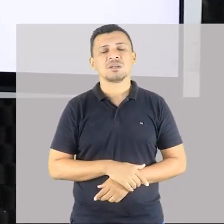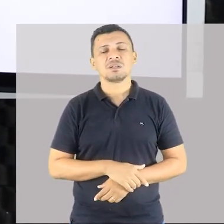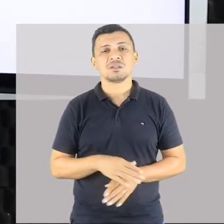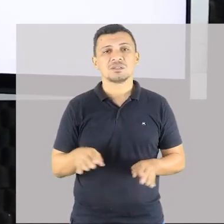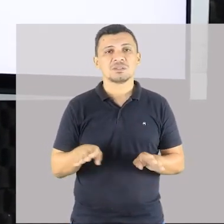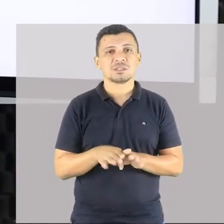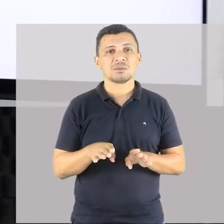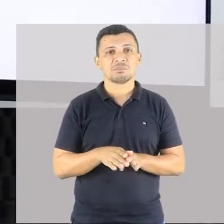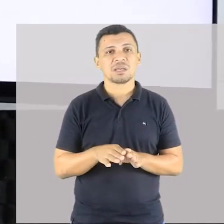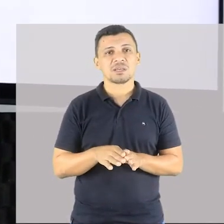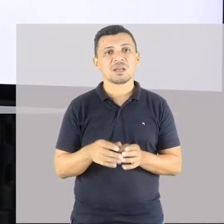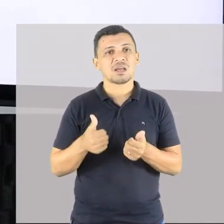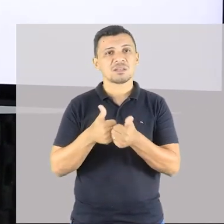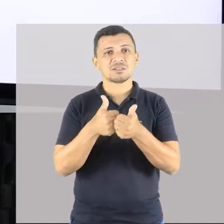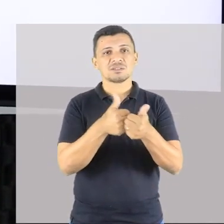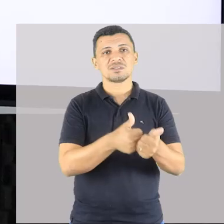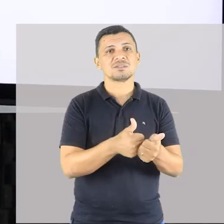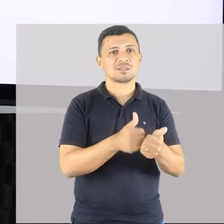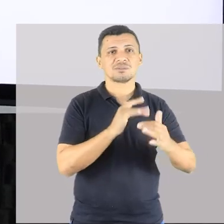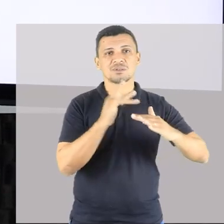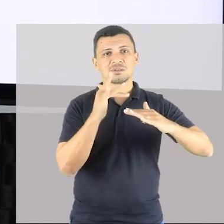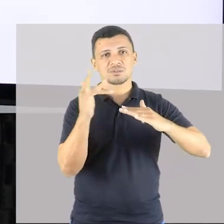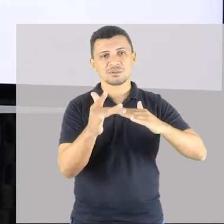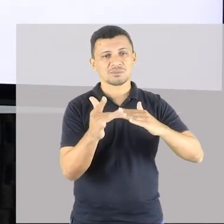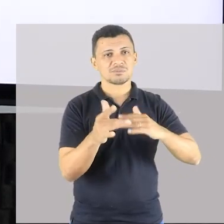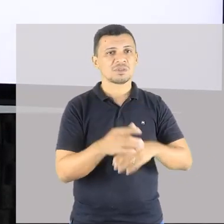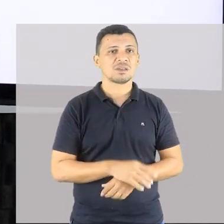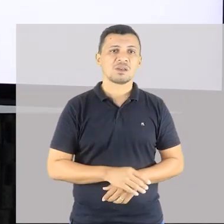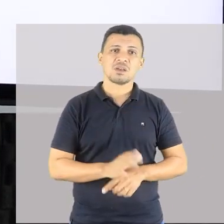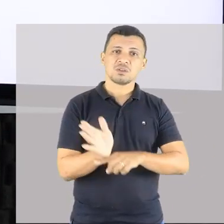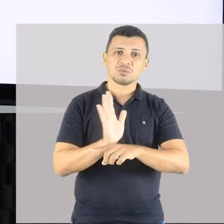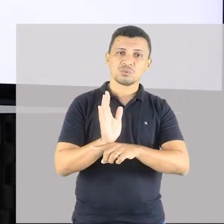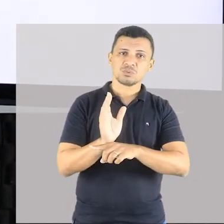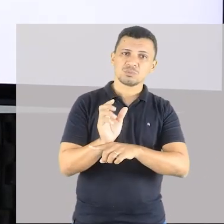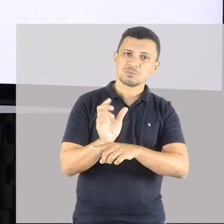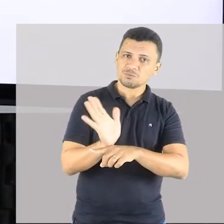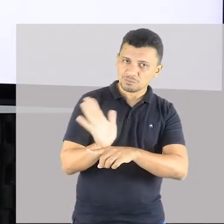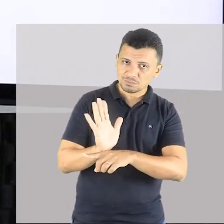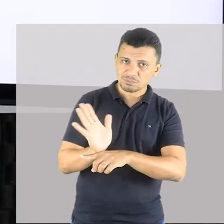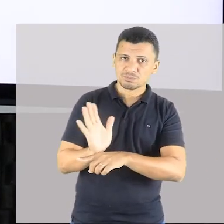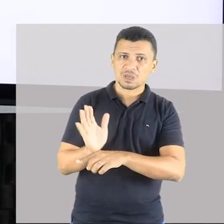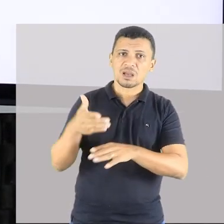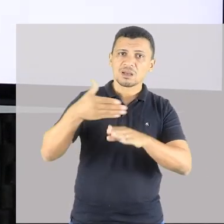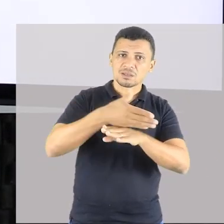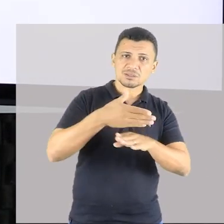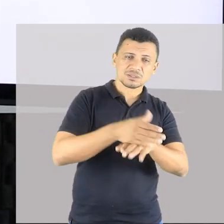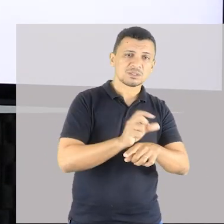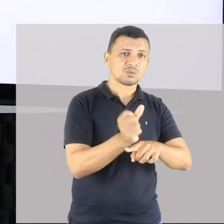E nos segue nas redes sociais, tá? Na plataforma de vídeos, que é o YouTube, acesse lá,